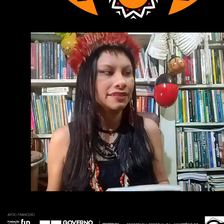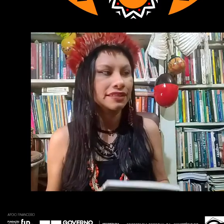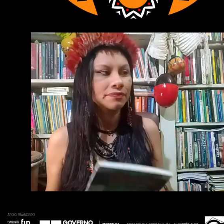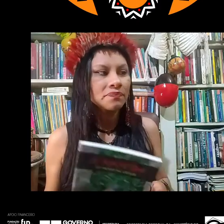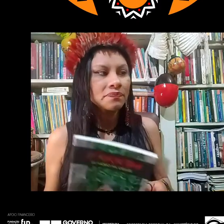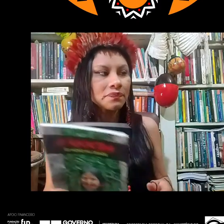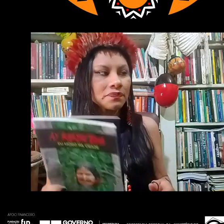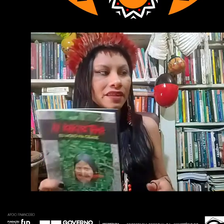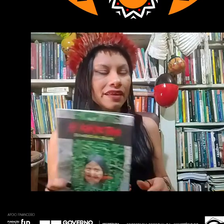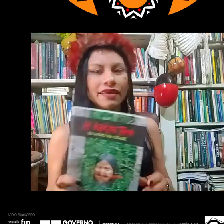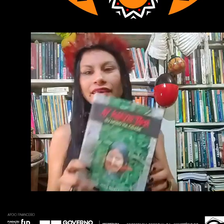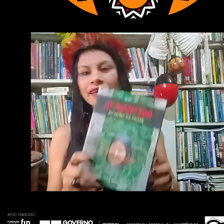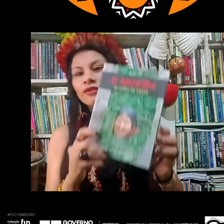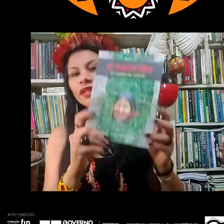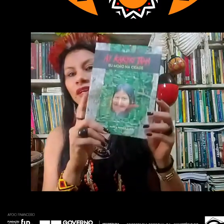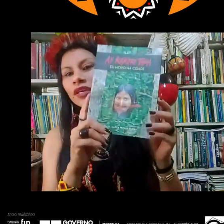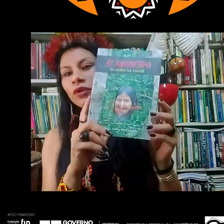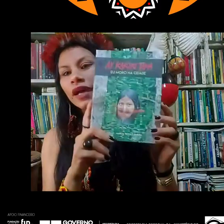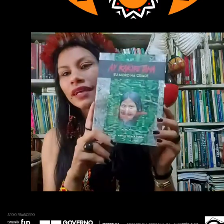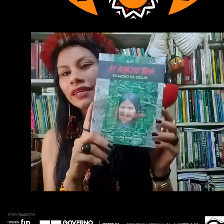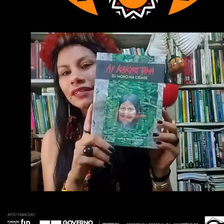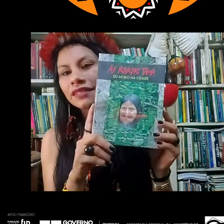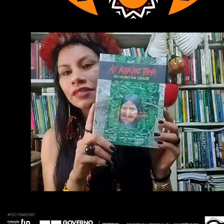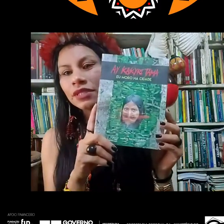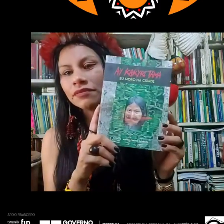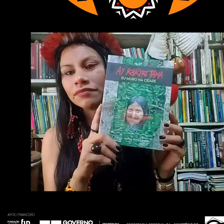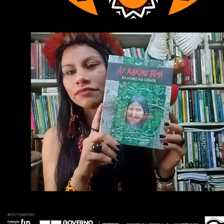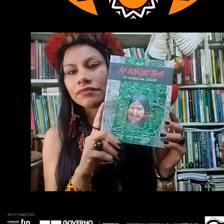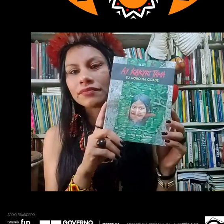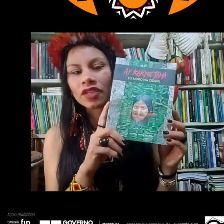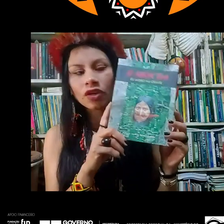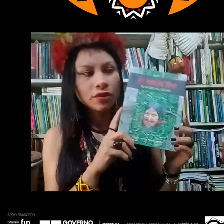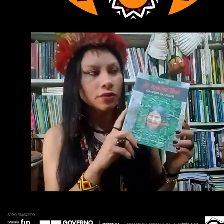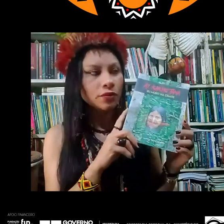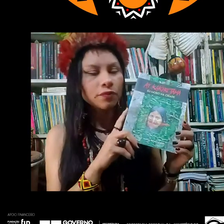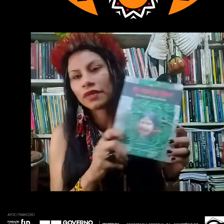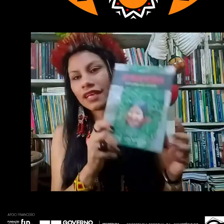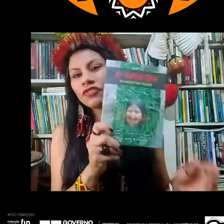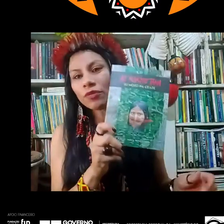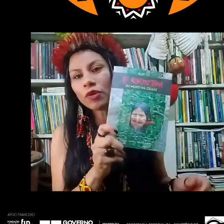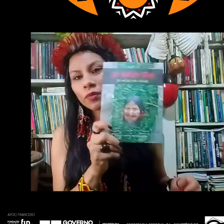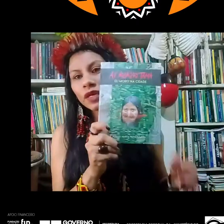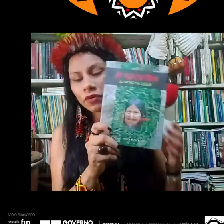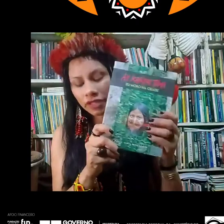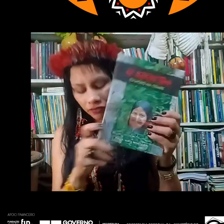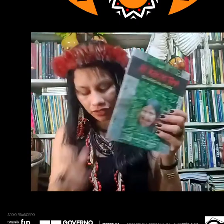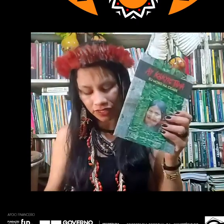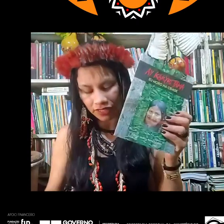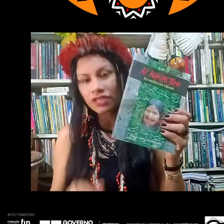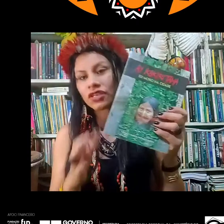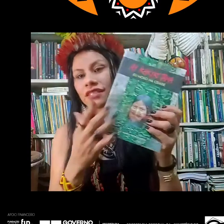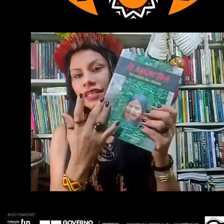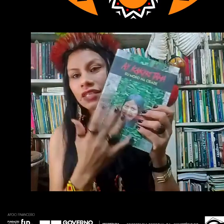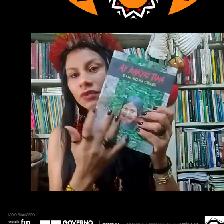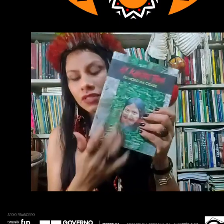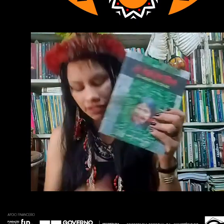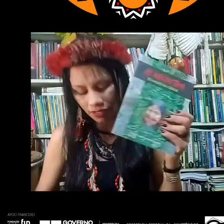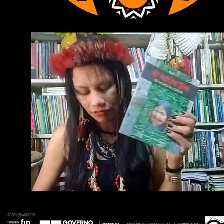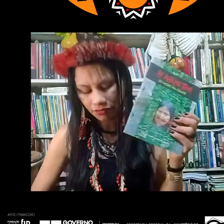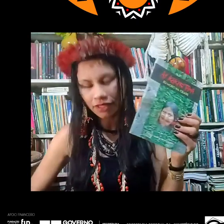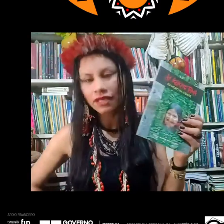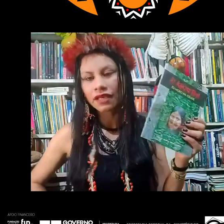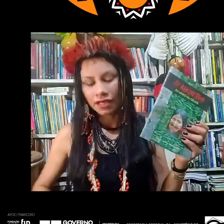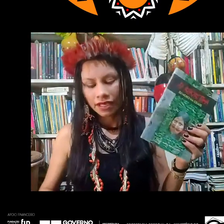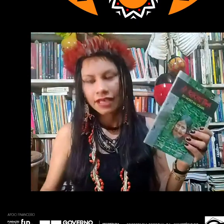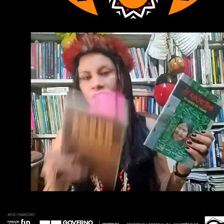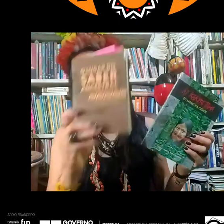própria mata. Eu tenho aqui o Aika Kiritama, que é o meu... Esse foi o meu primeiro livro, na verdade. Essa aqui é a segunda